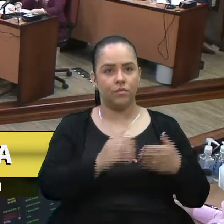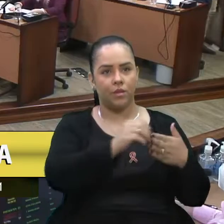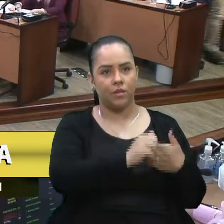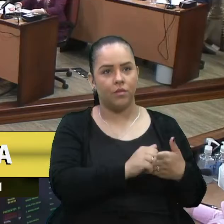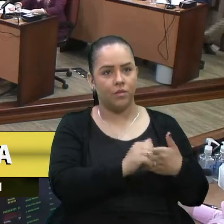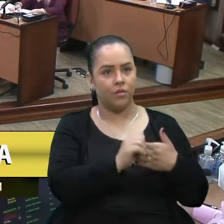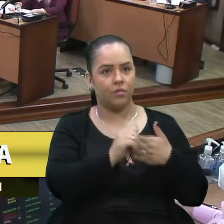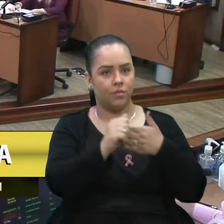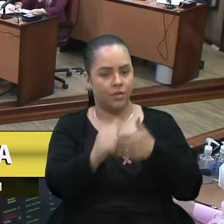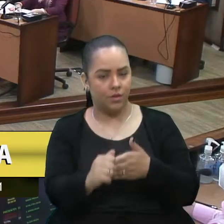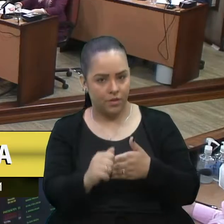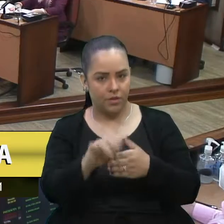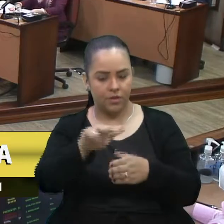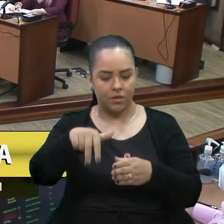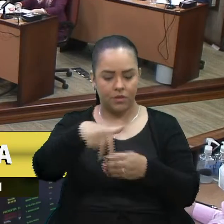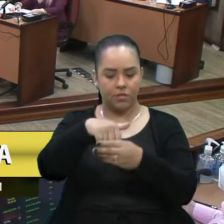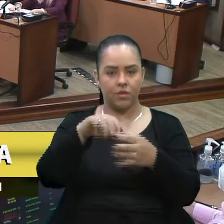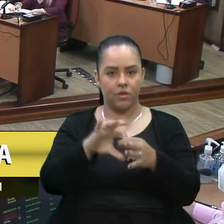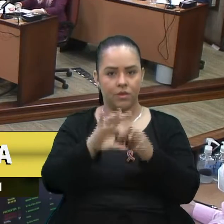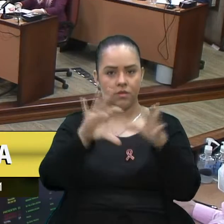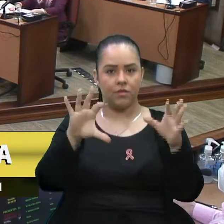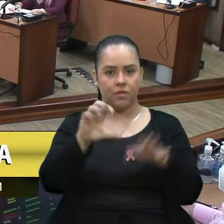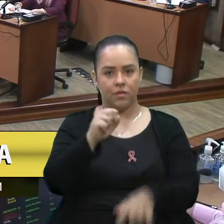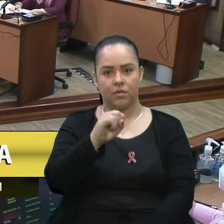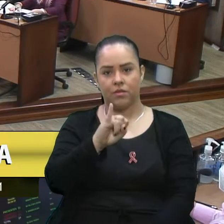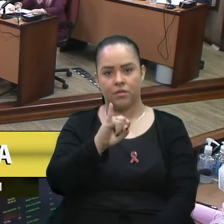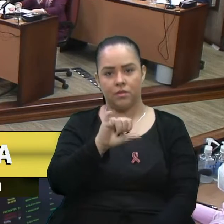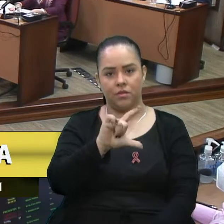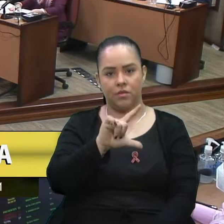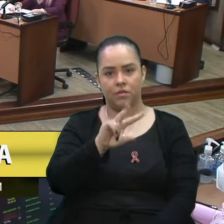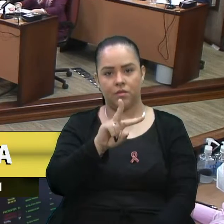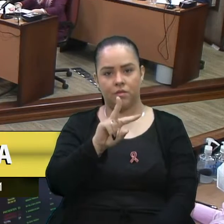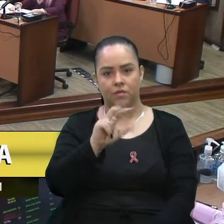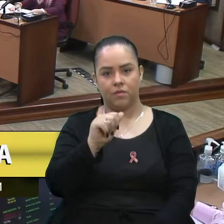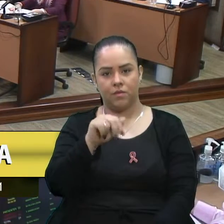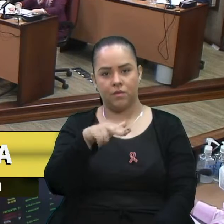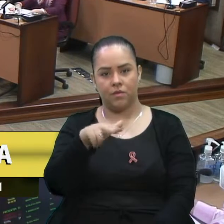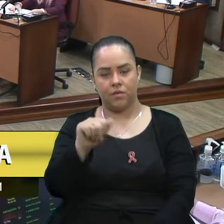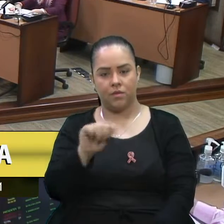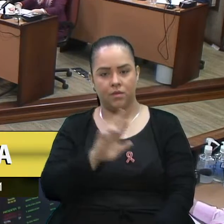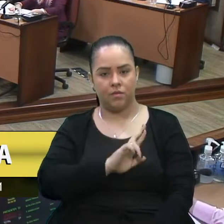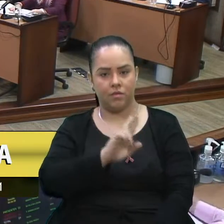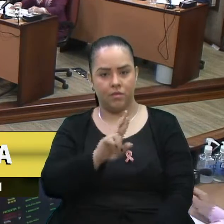conduza a tribuna livre, Silvana Piroli, representante do sindicato.